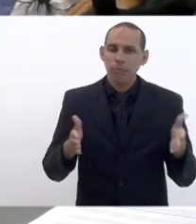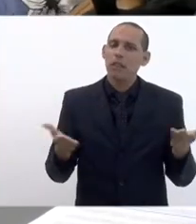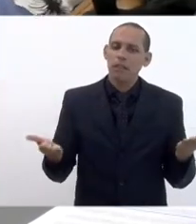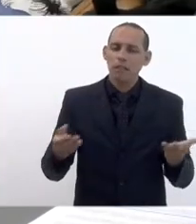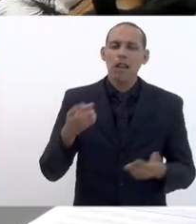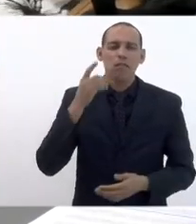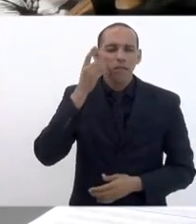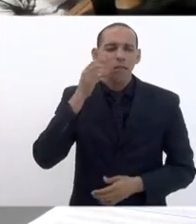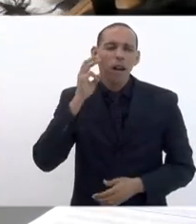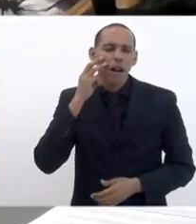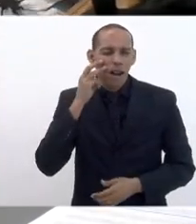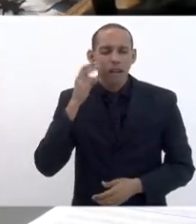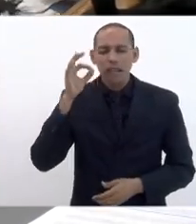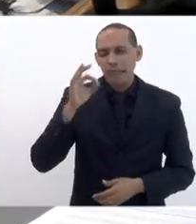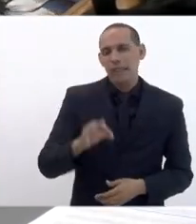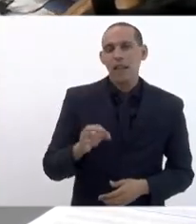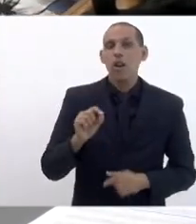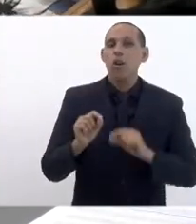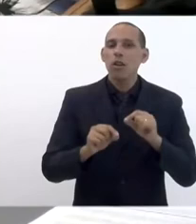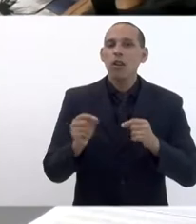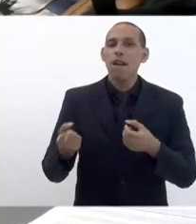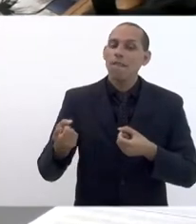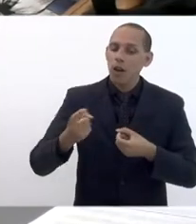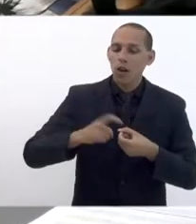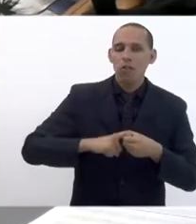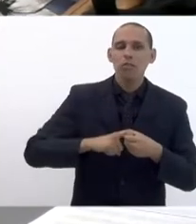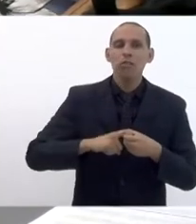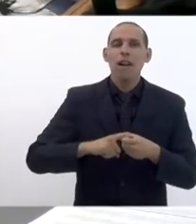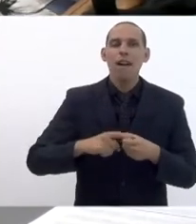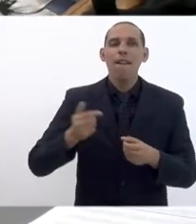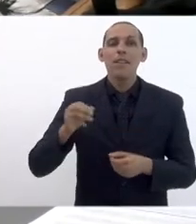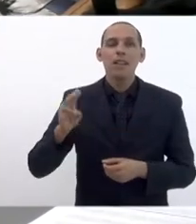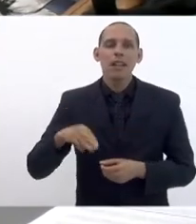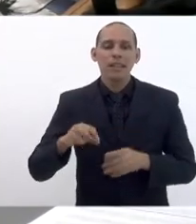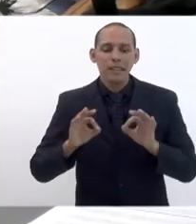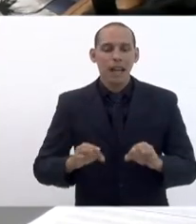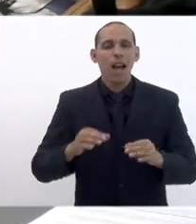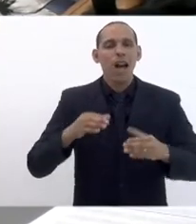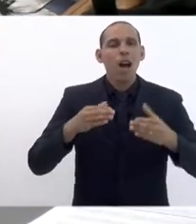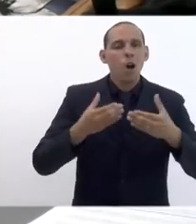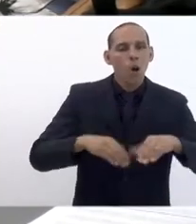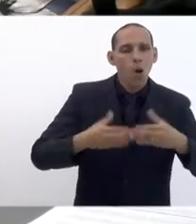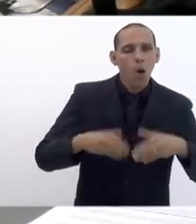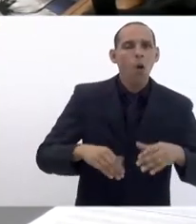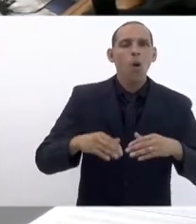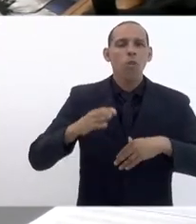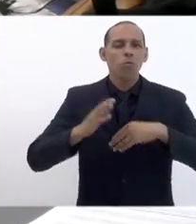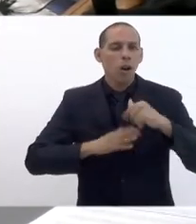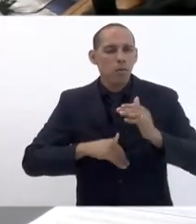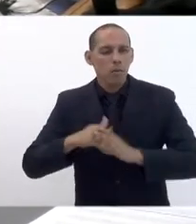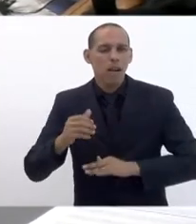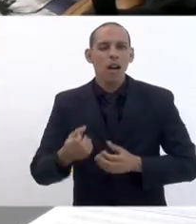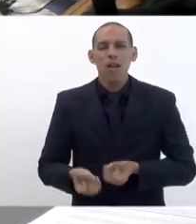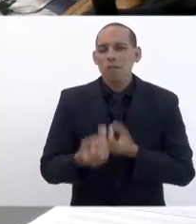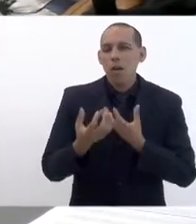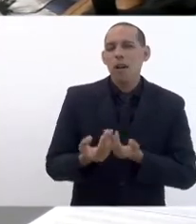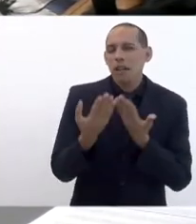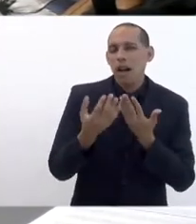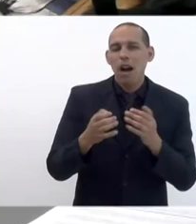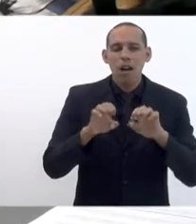Tem que restabelecer as vocações originais, que é concurso público, capacitação, dados macroeconômicos,